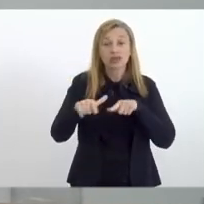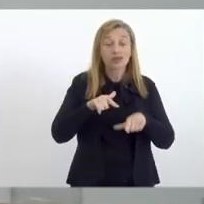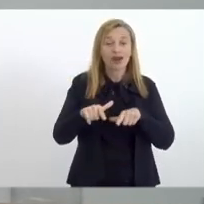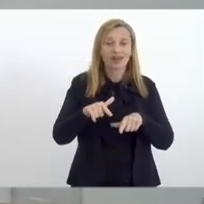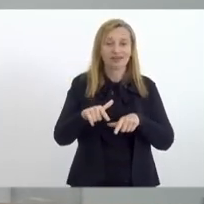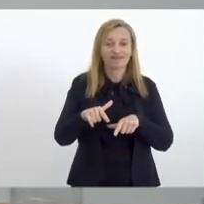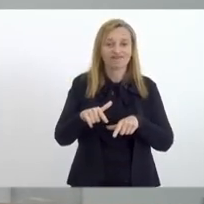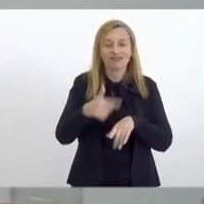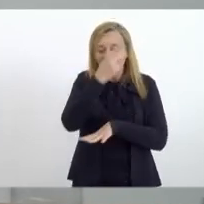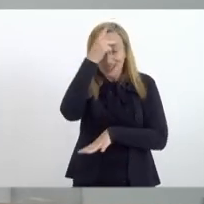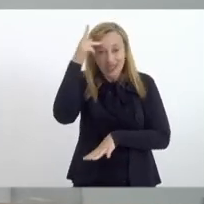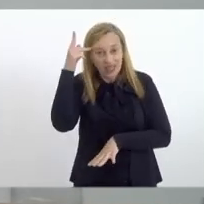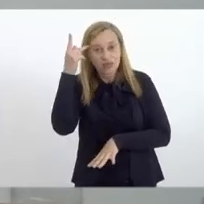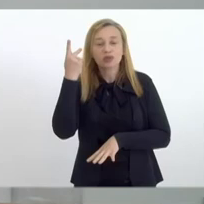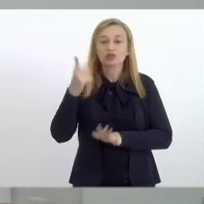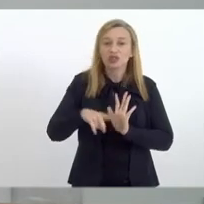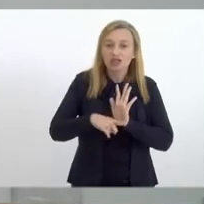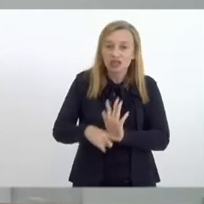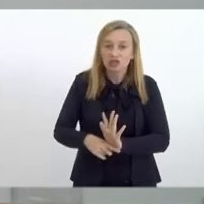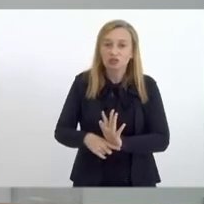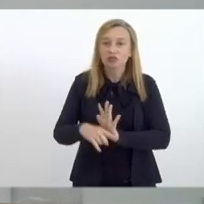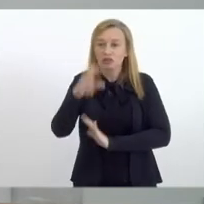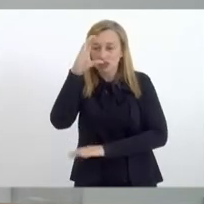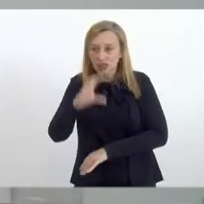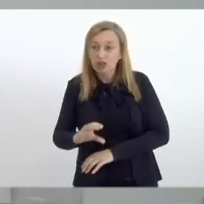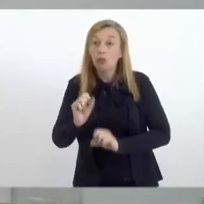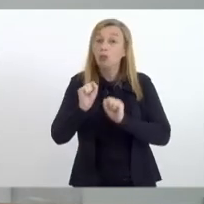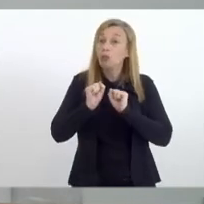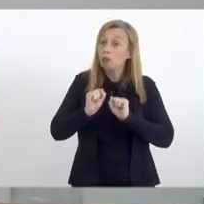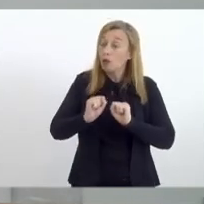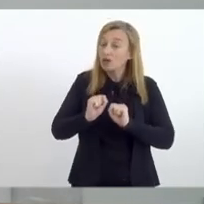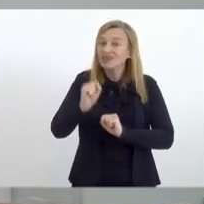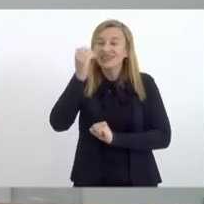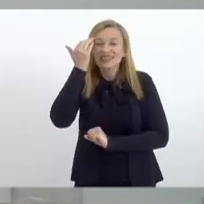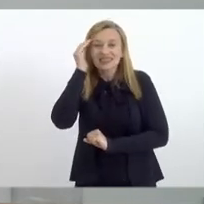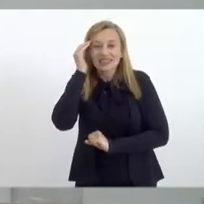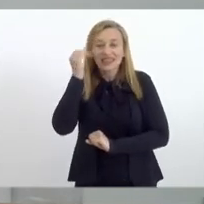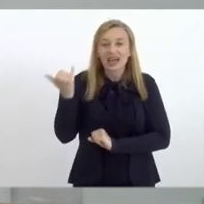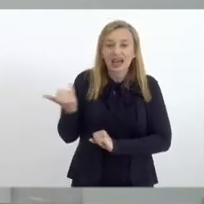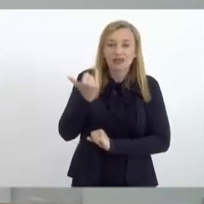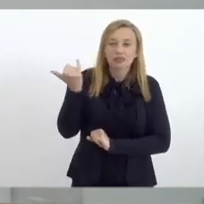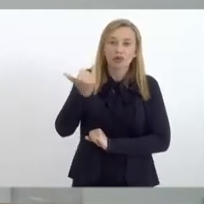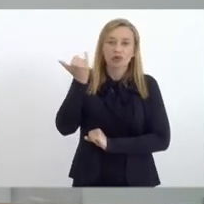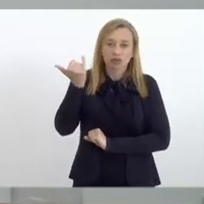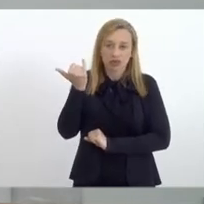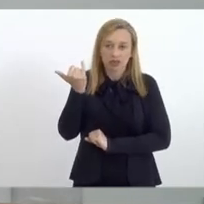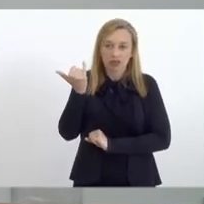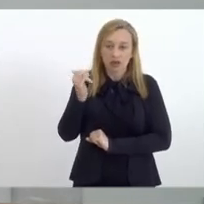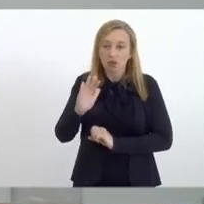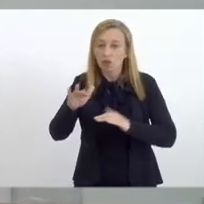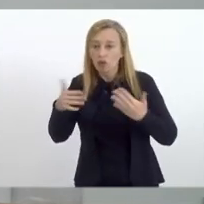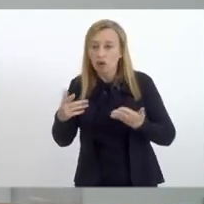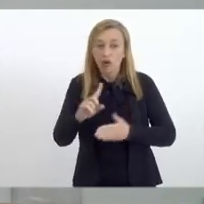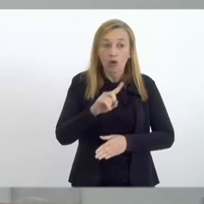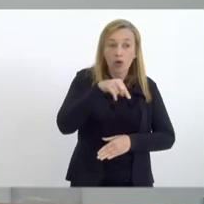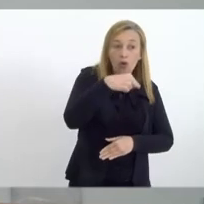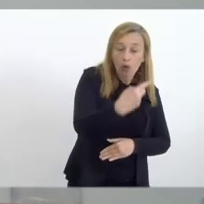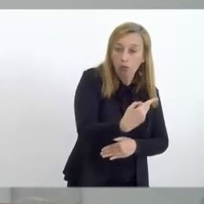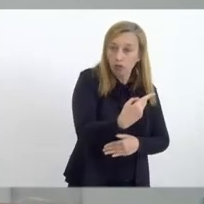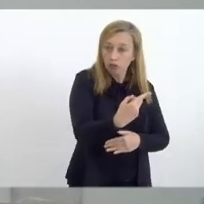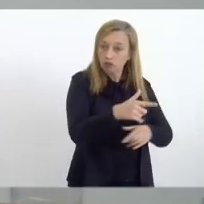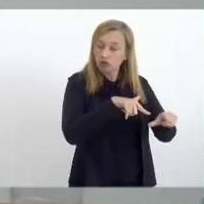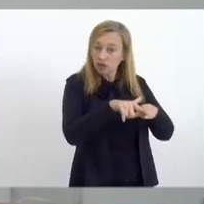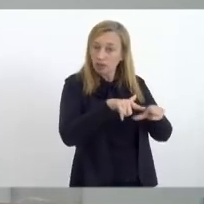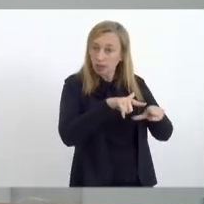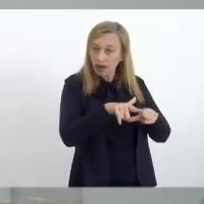as pessoas, os contribuintes, o cidadão, possa entender a importância, tal qual outras carreiras indispensáveis